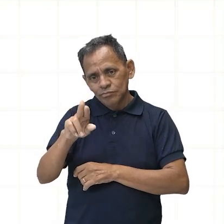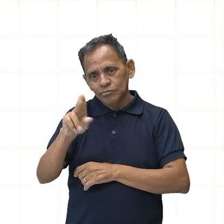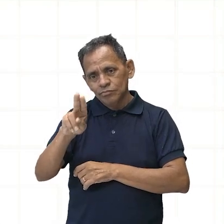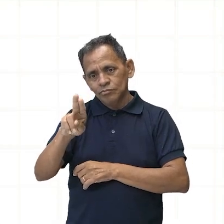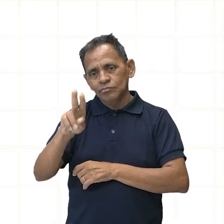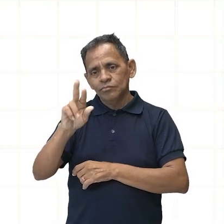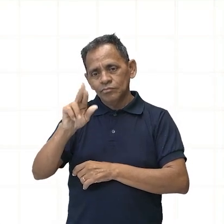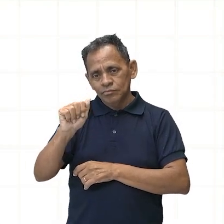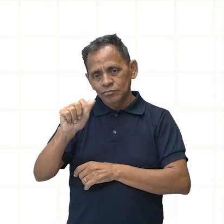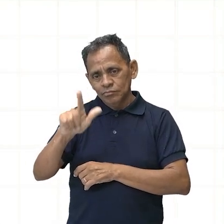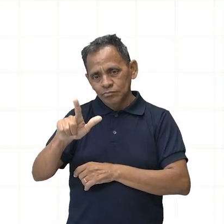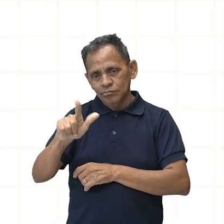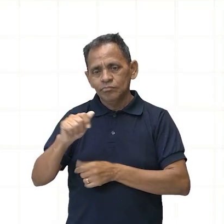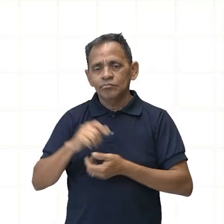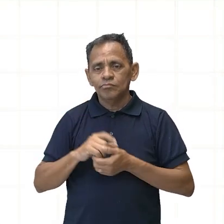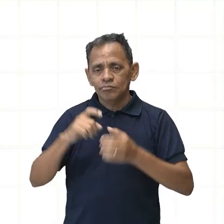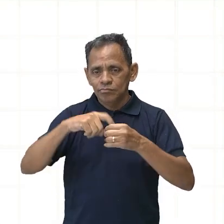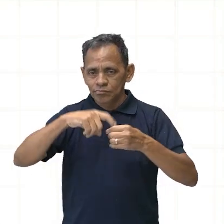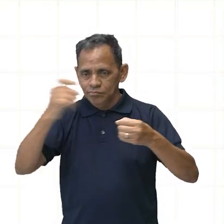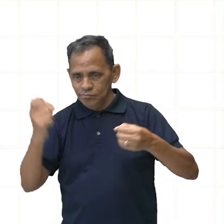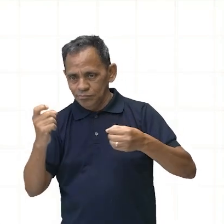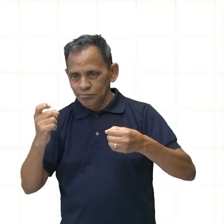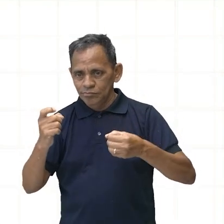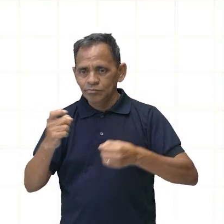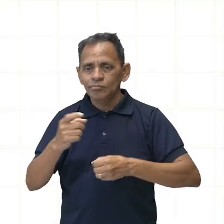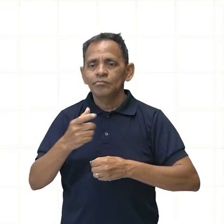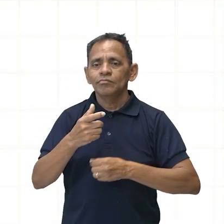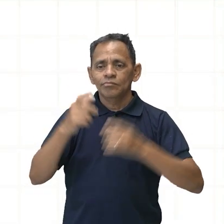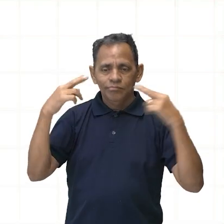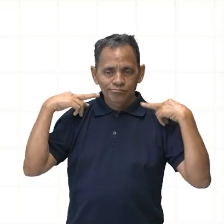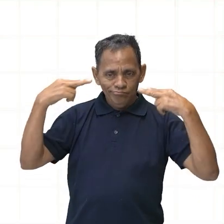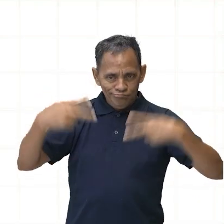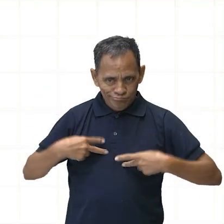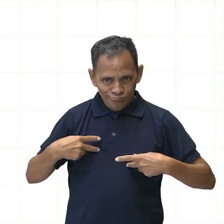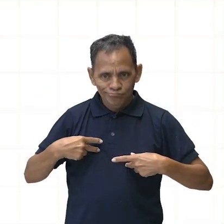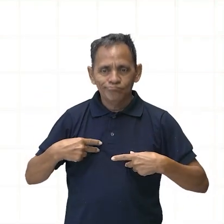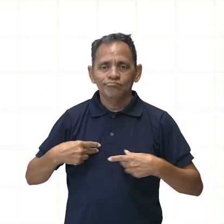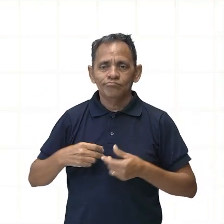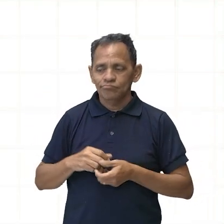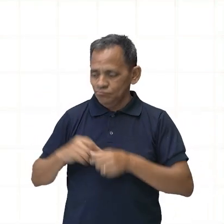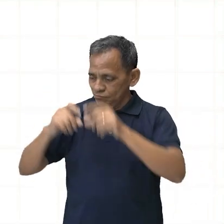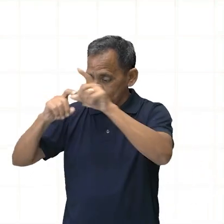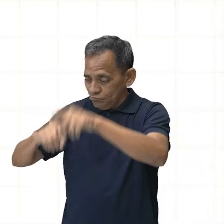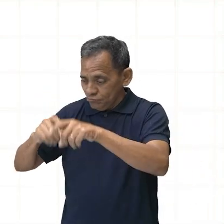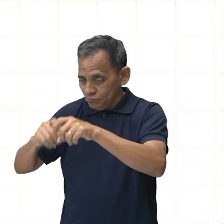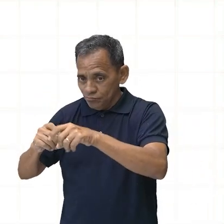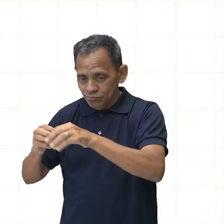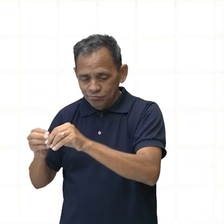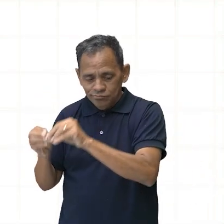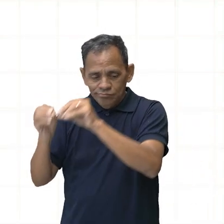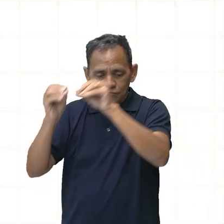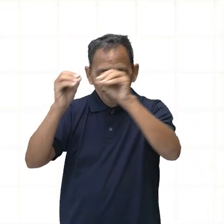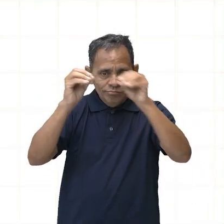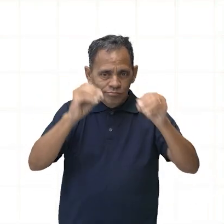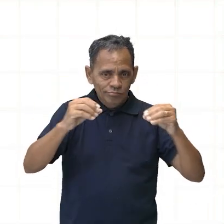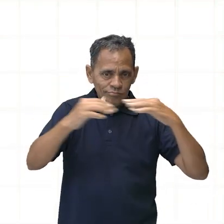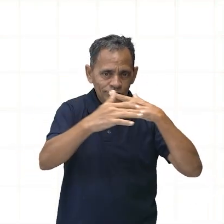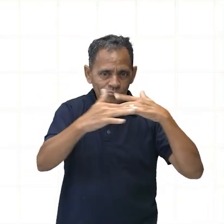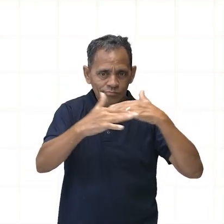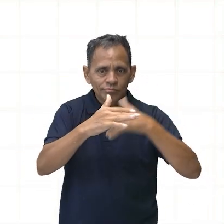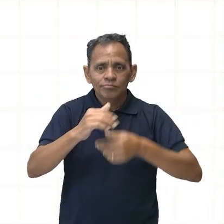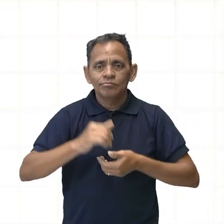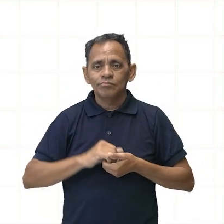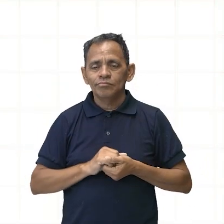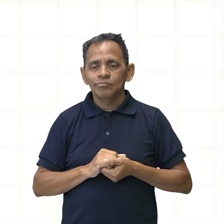do homem do campo em direção à cidade, certo? Vou repetir, êxodo rural é a saída do homem do